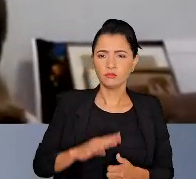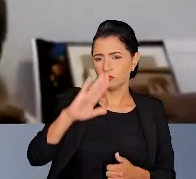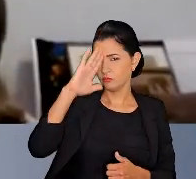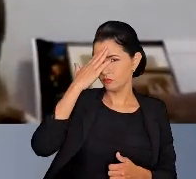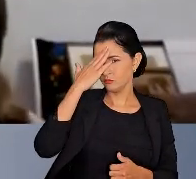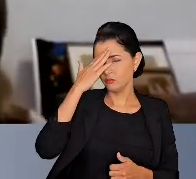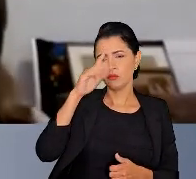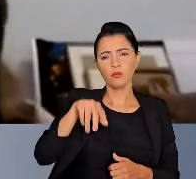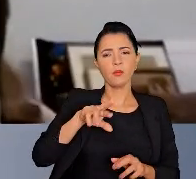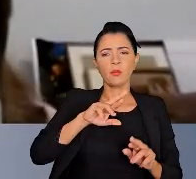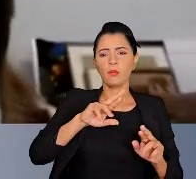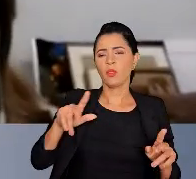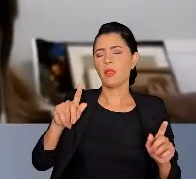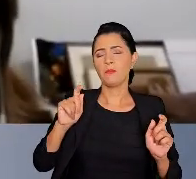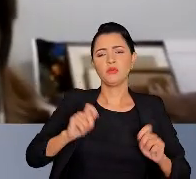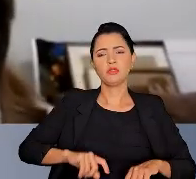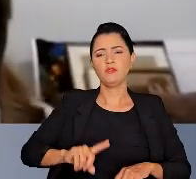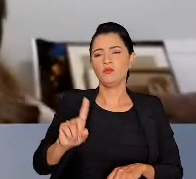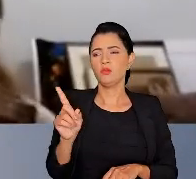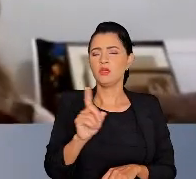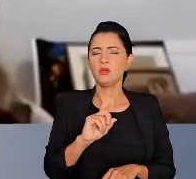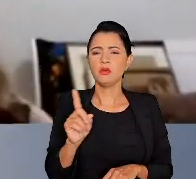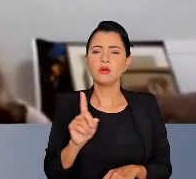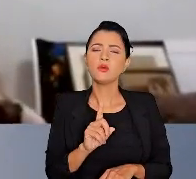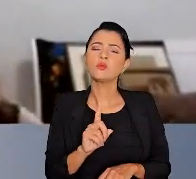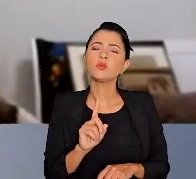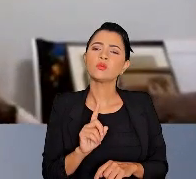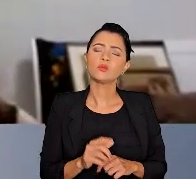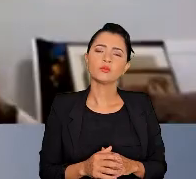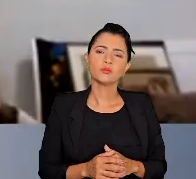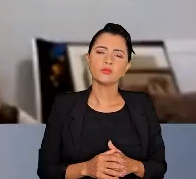não é mais possível que